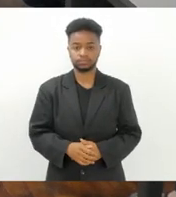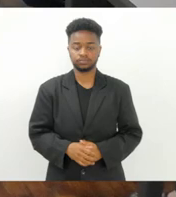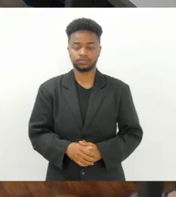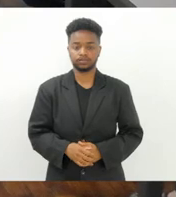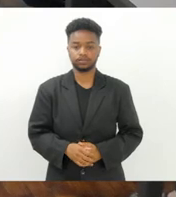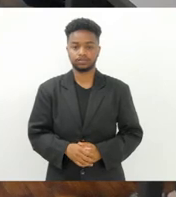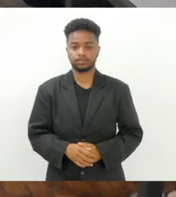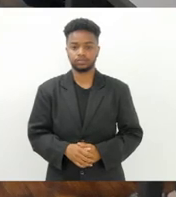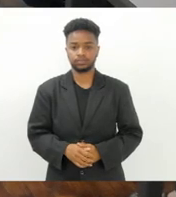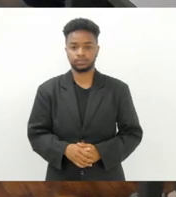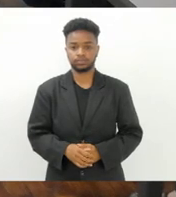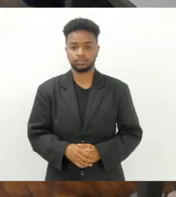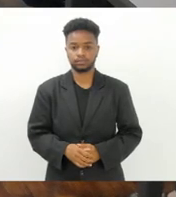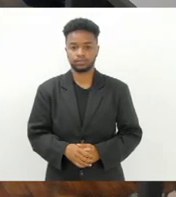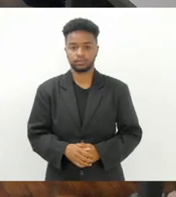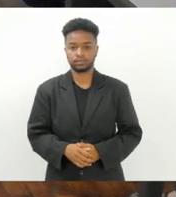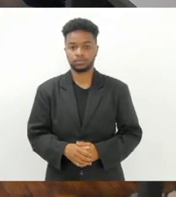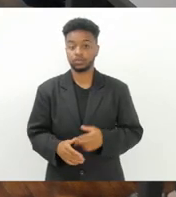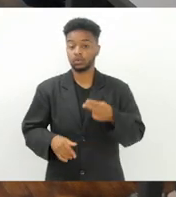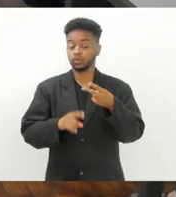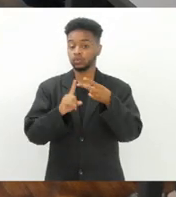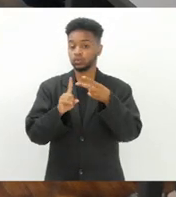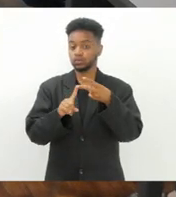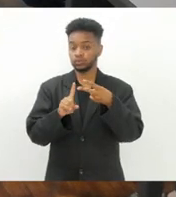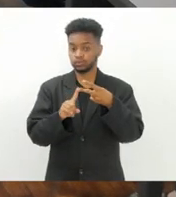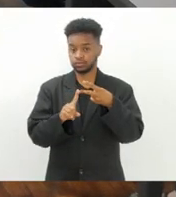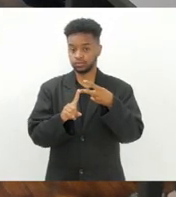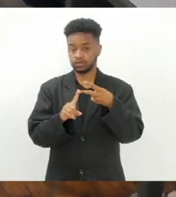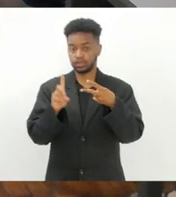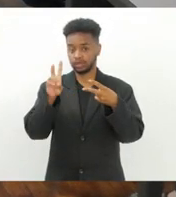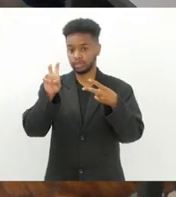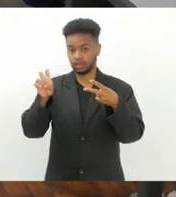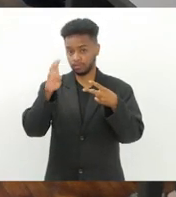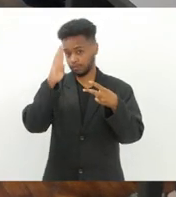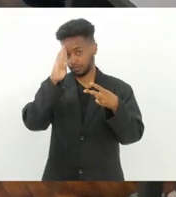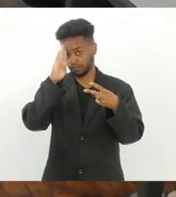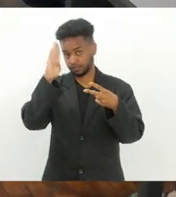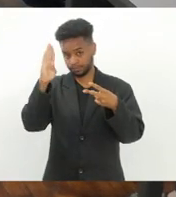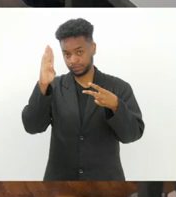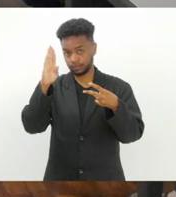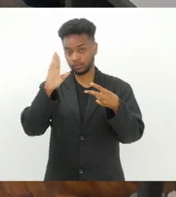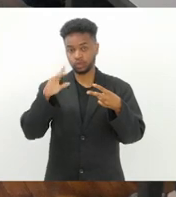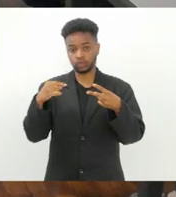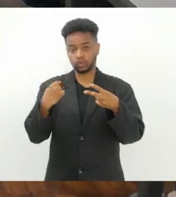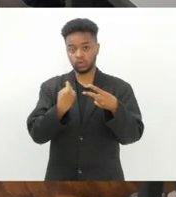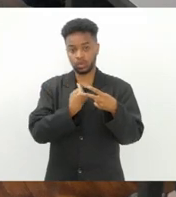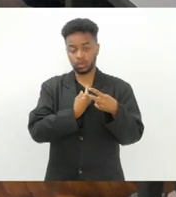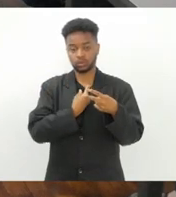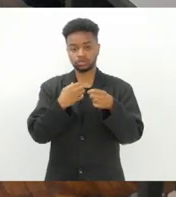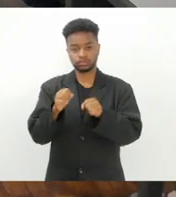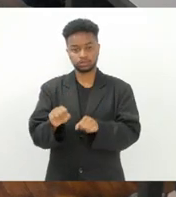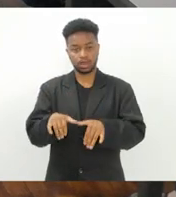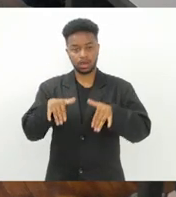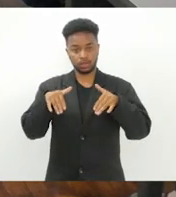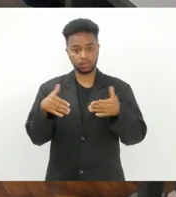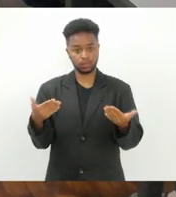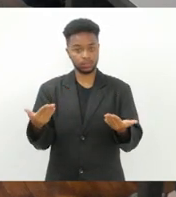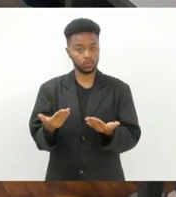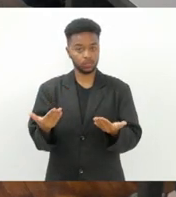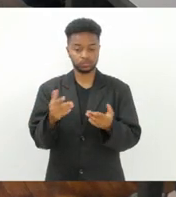religiosos. E o segundo grande tema da nossa audiência hoje